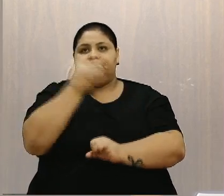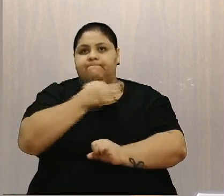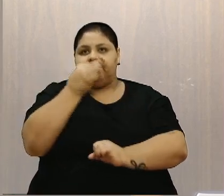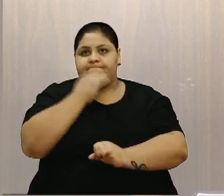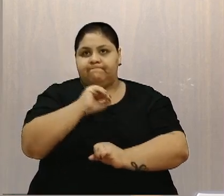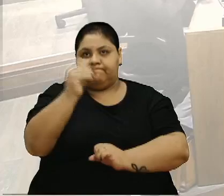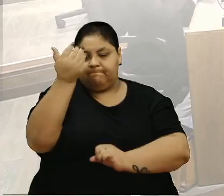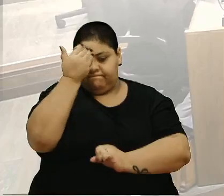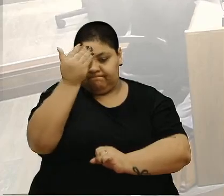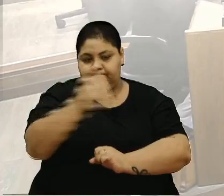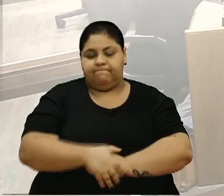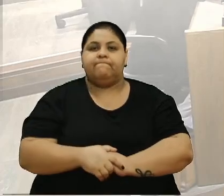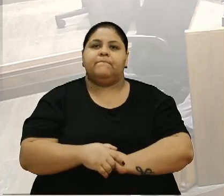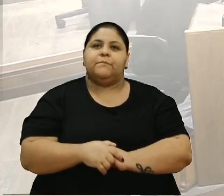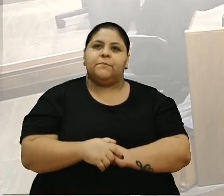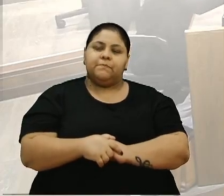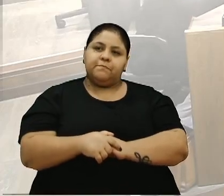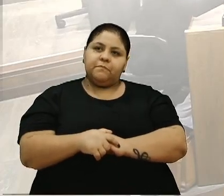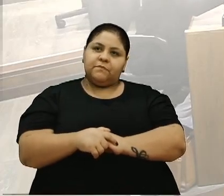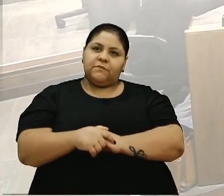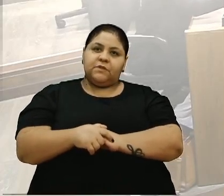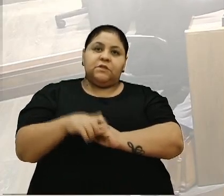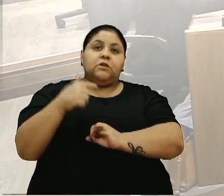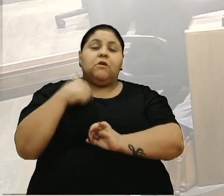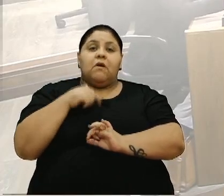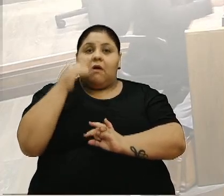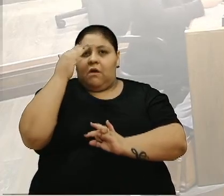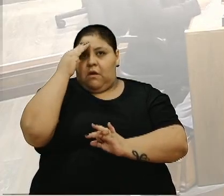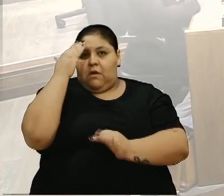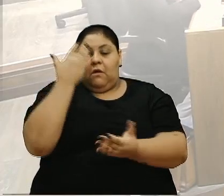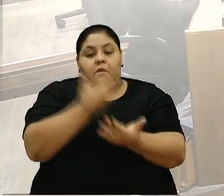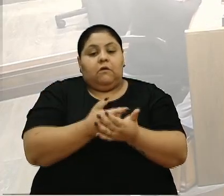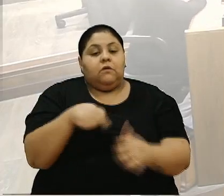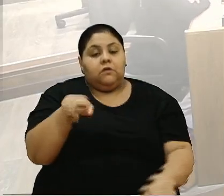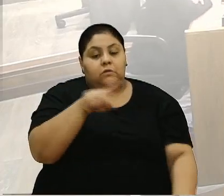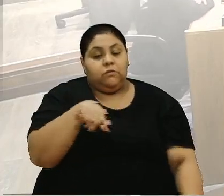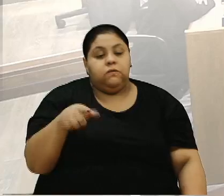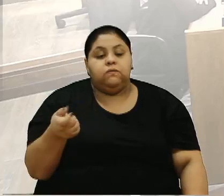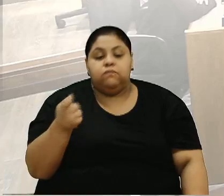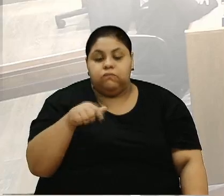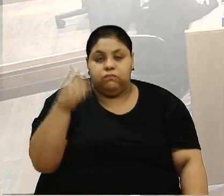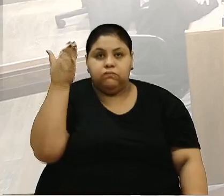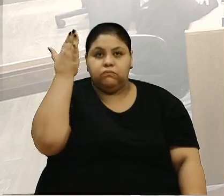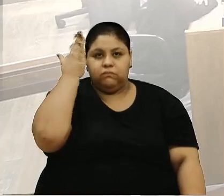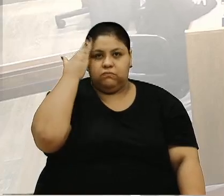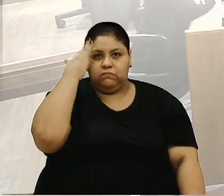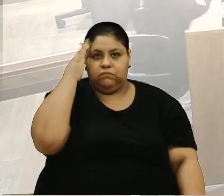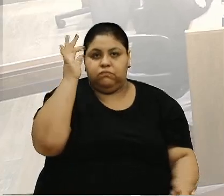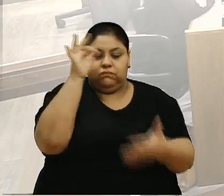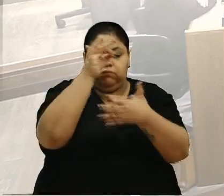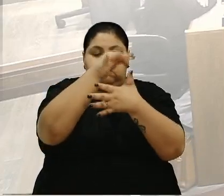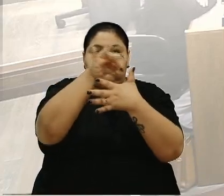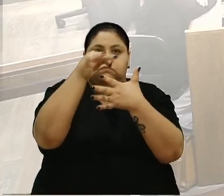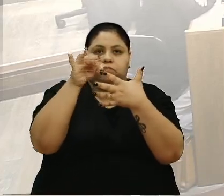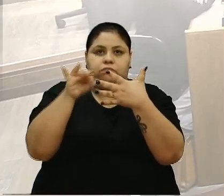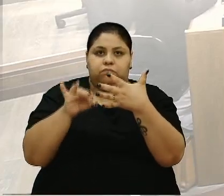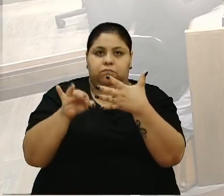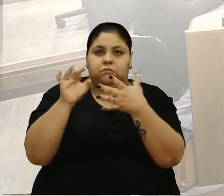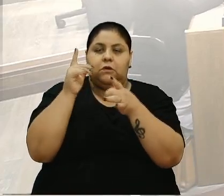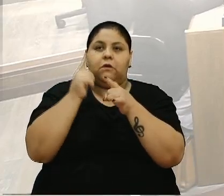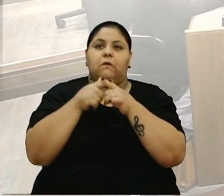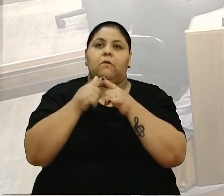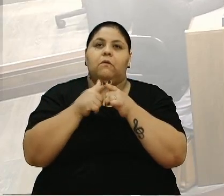Muito obrigada. Eu acredito, né, nós precisamos saber desses critérios,